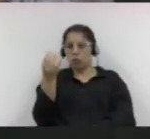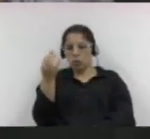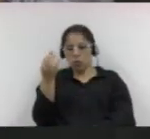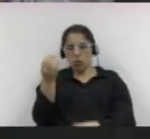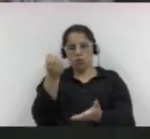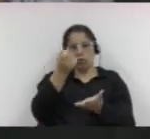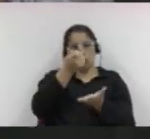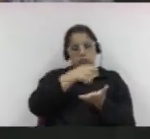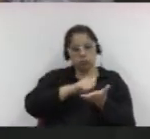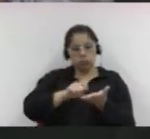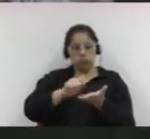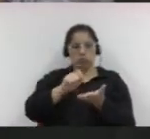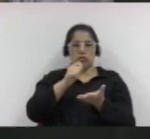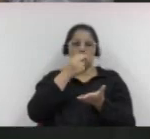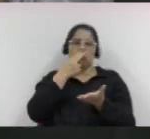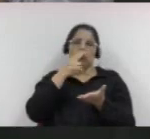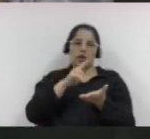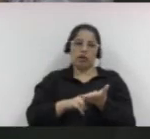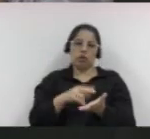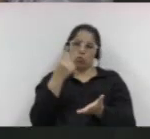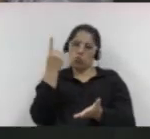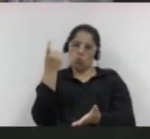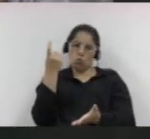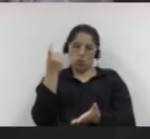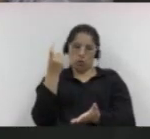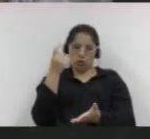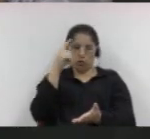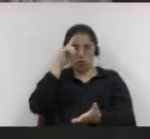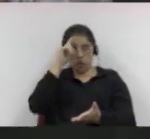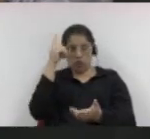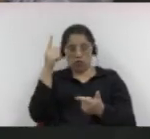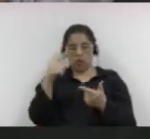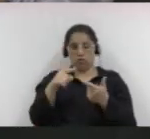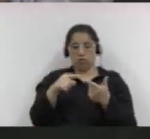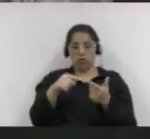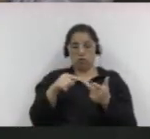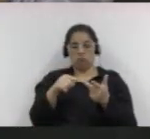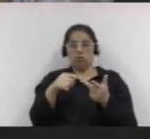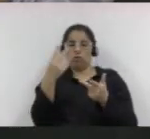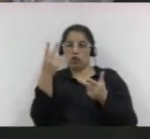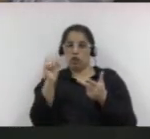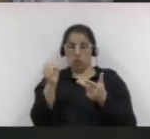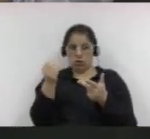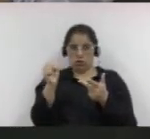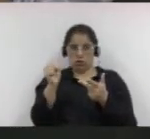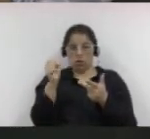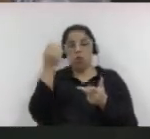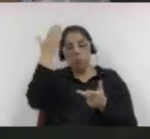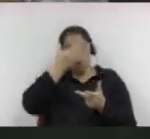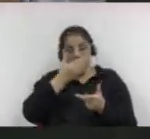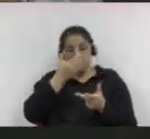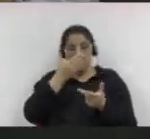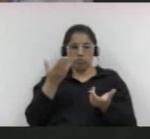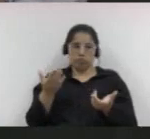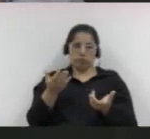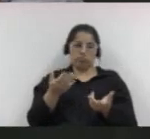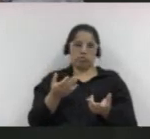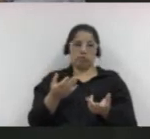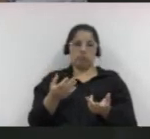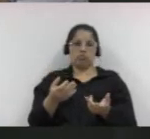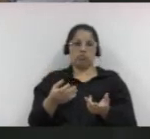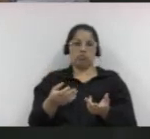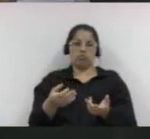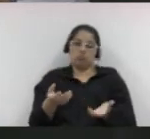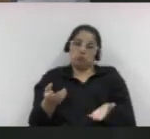isso que ele fez esse laudo do dia 28 que eu fui lá. Então, eu estou comprovando que eu fui dia 28 lá. E nesse dia que ele fez